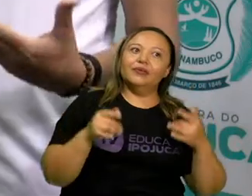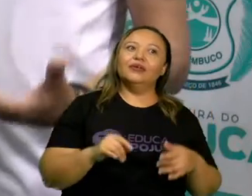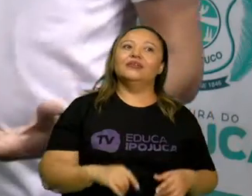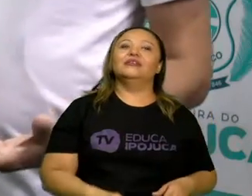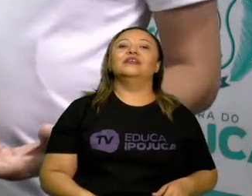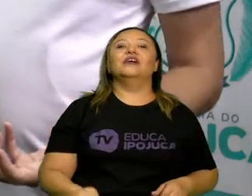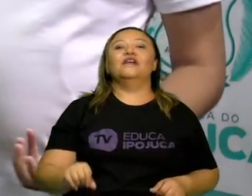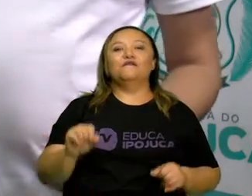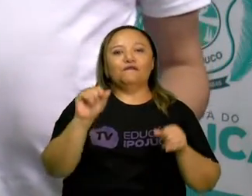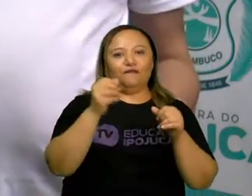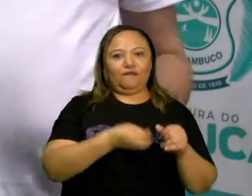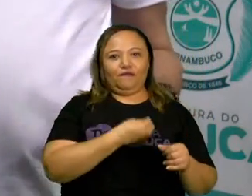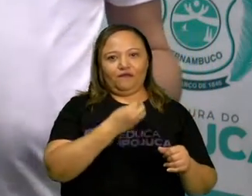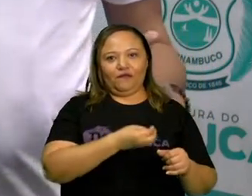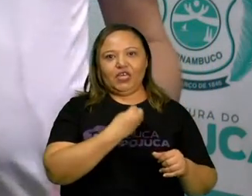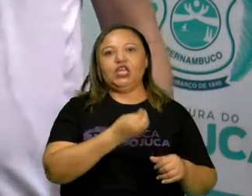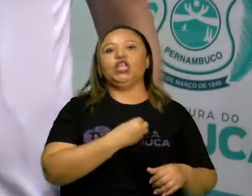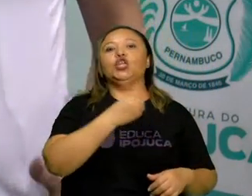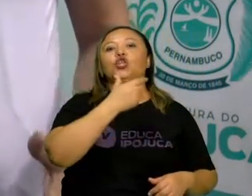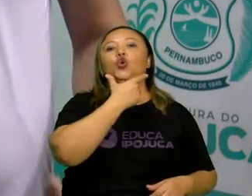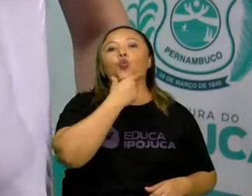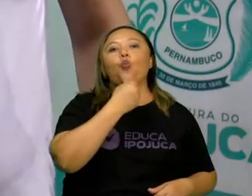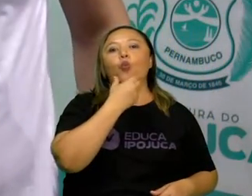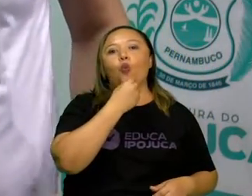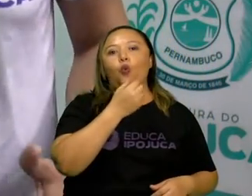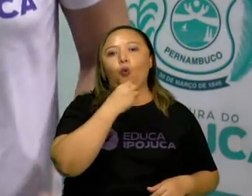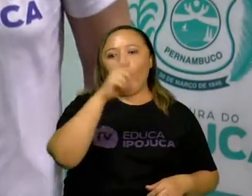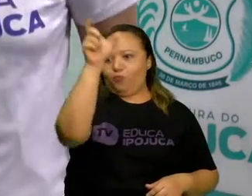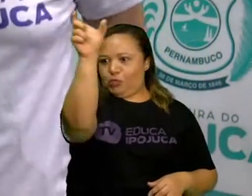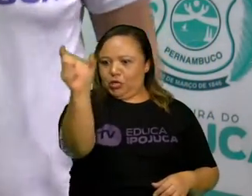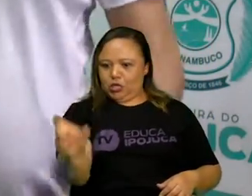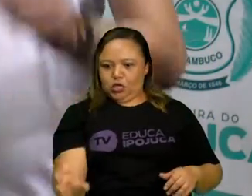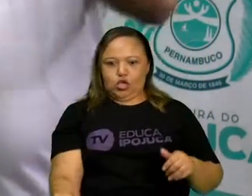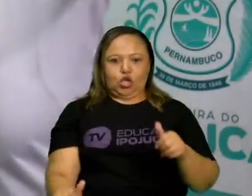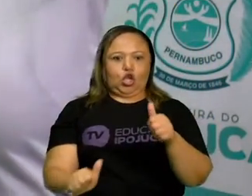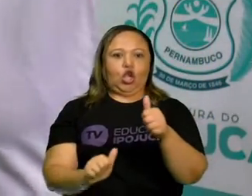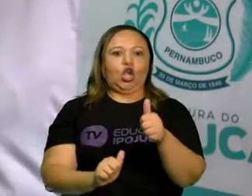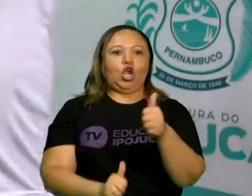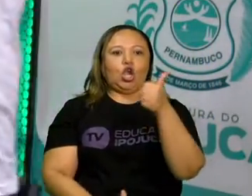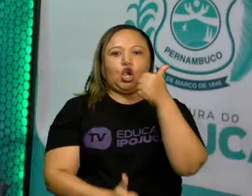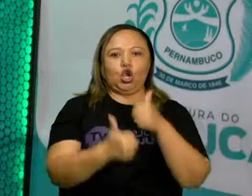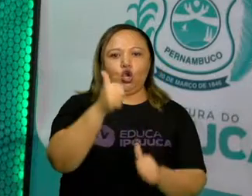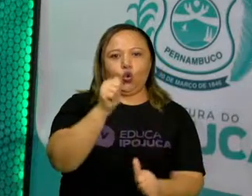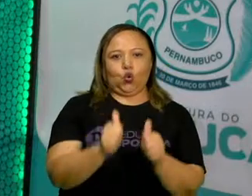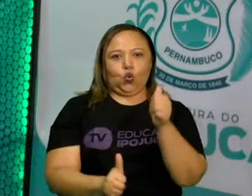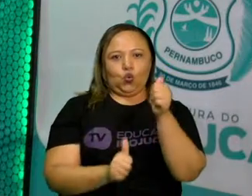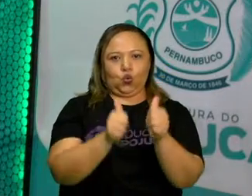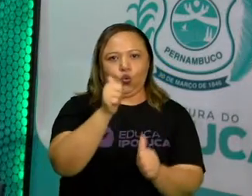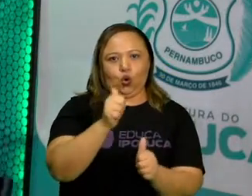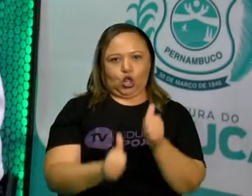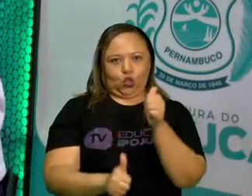do Garrincha, grande jogador de futebol, grande jogador de futebol, que foi casado com